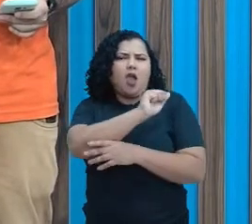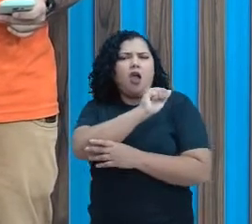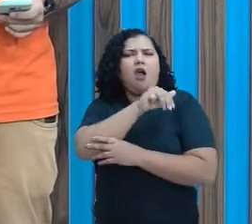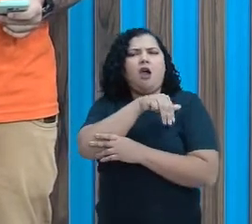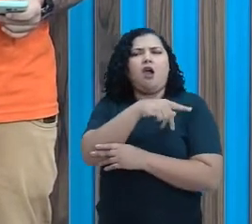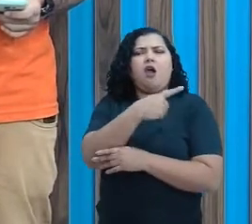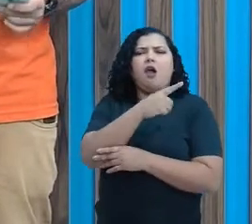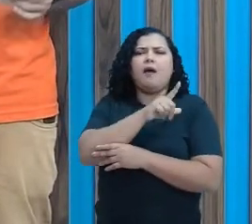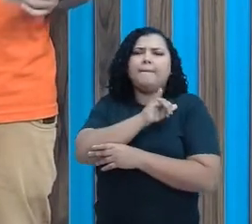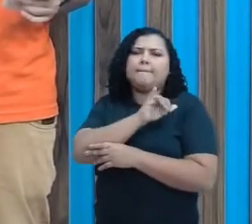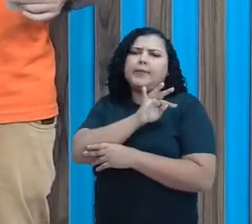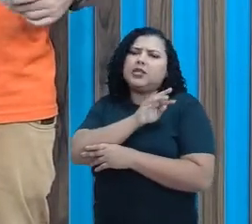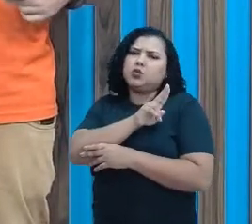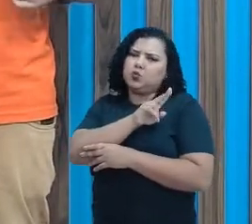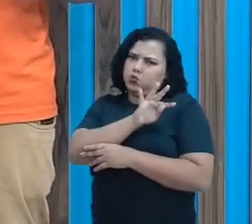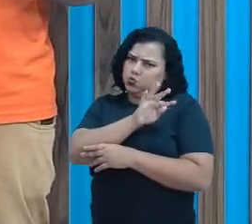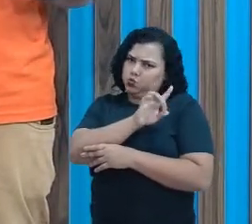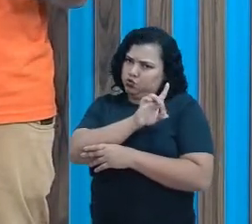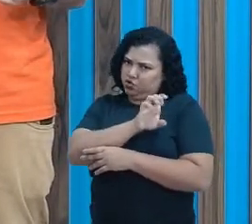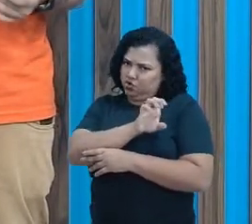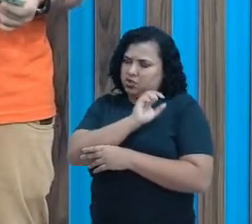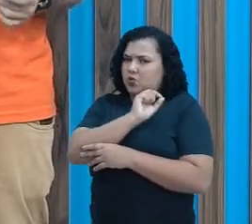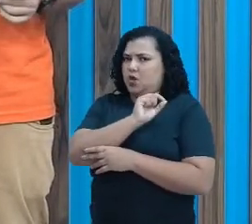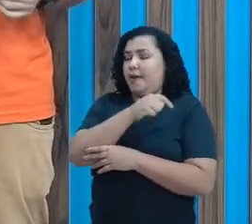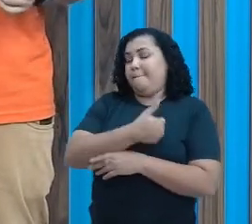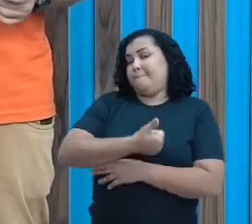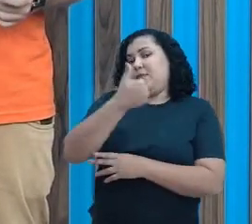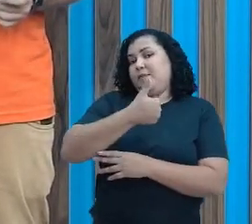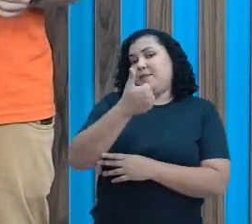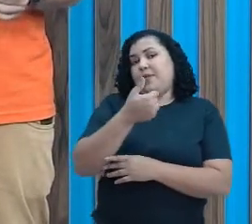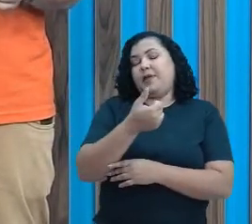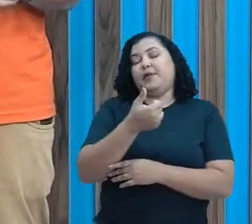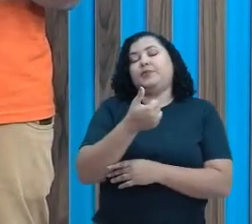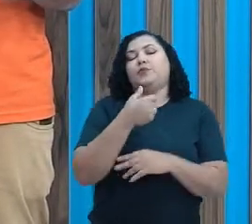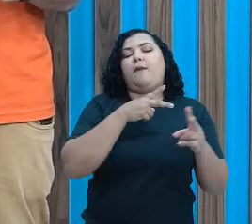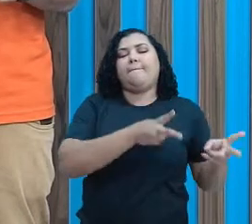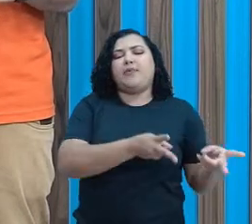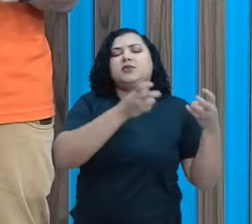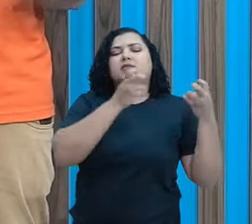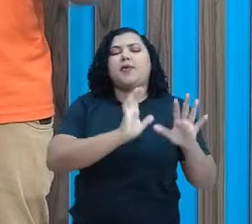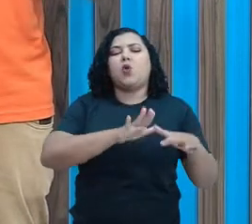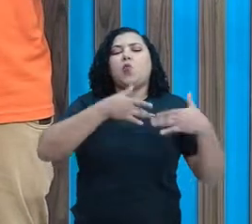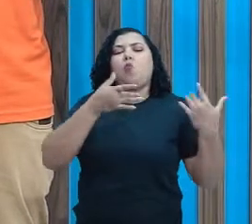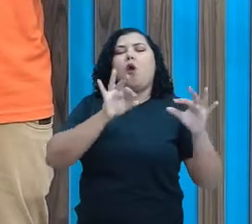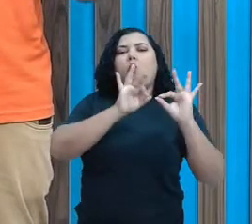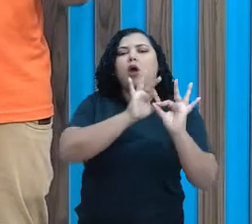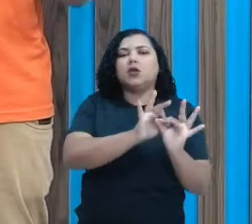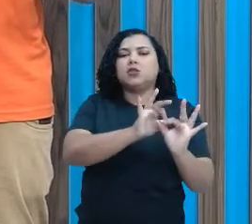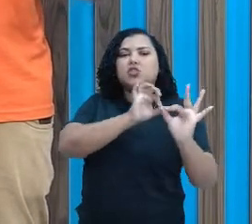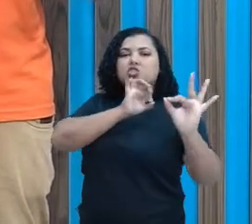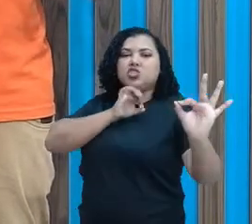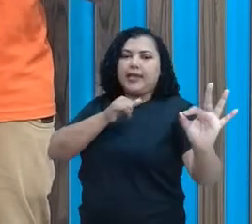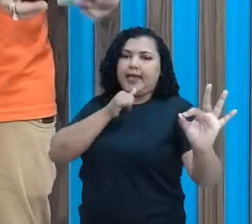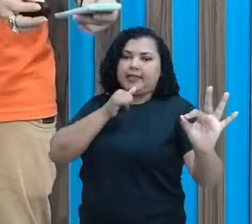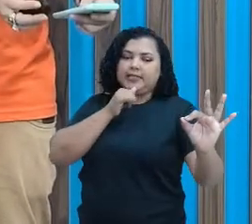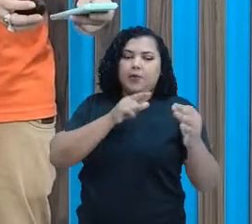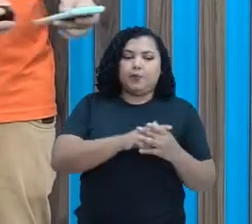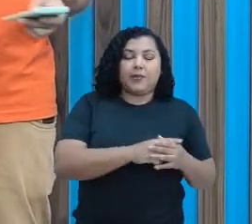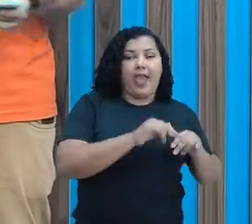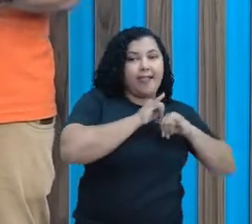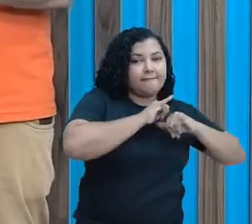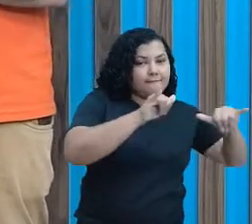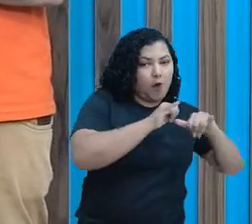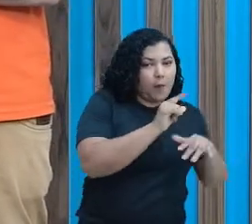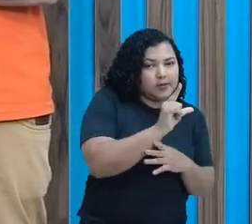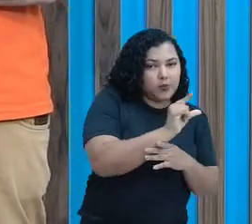começar pela amplitude. A amplitude, a primeira coisa que ela vai fazer é justamente ver qual é a distância entre a menor